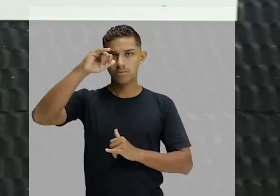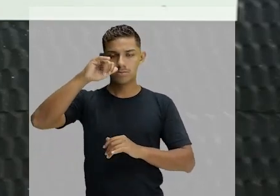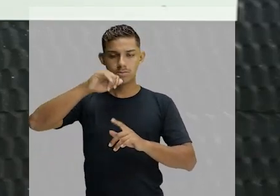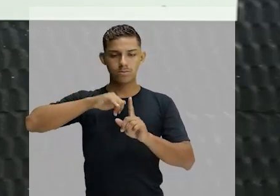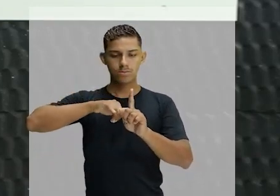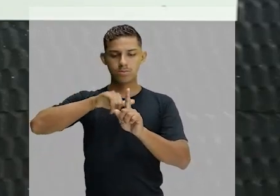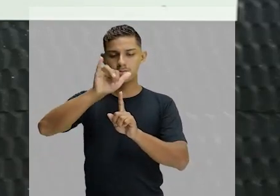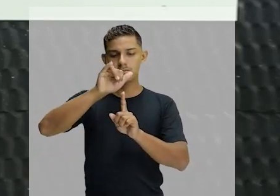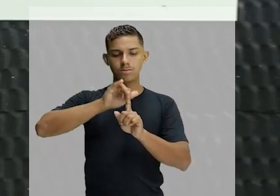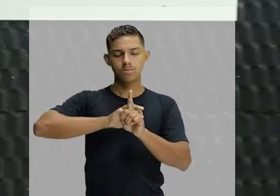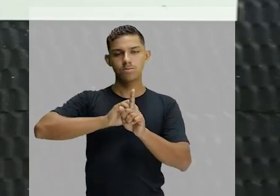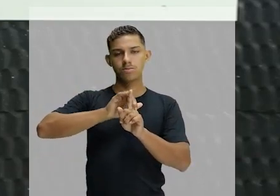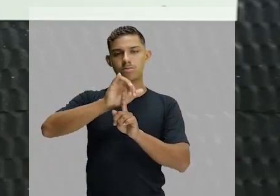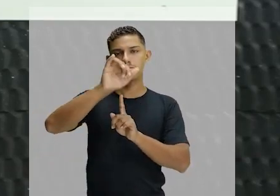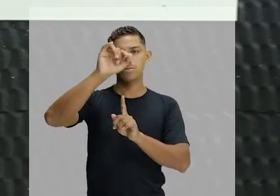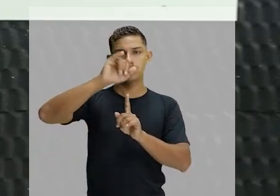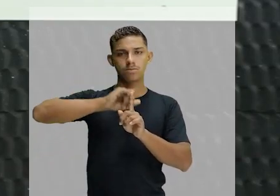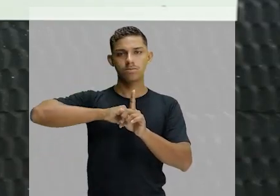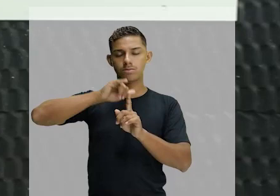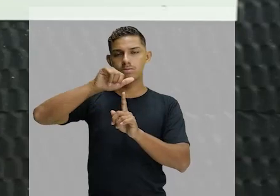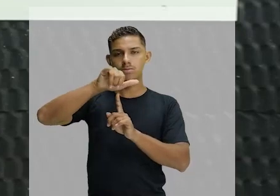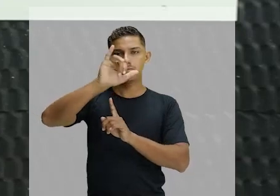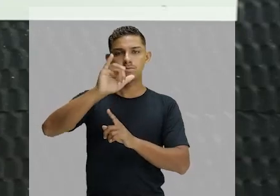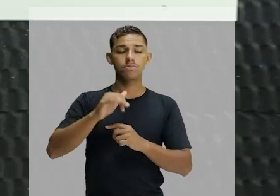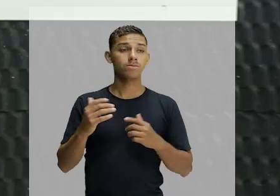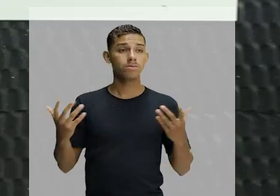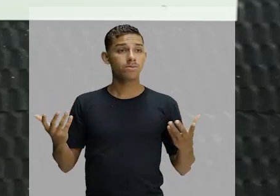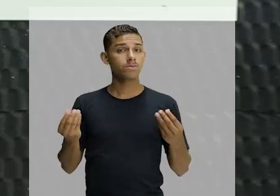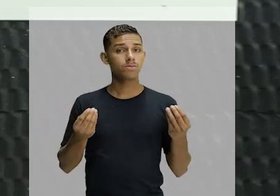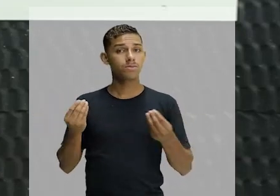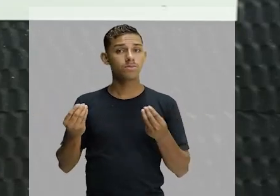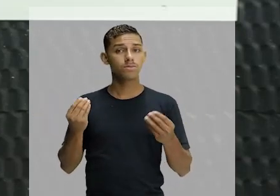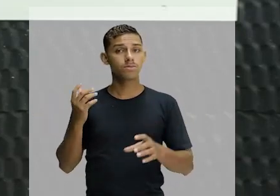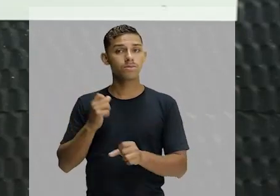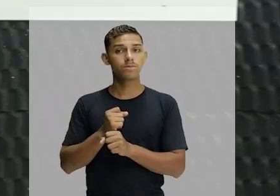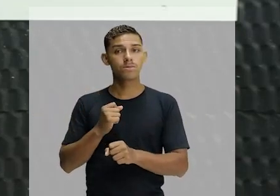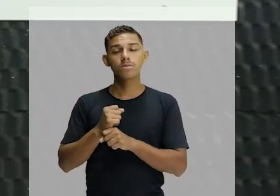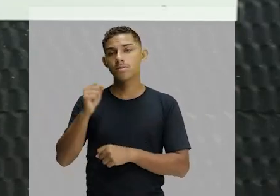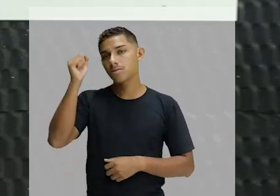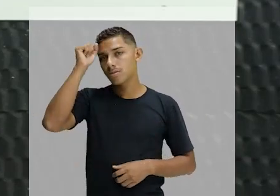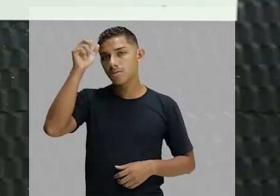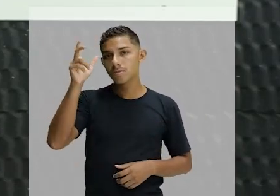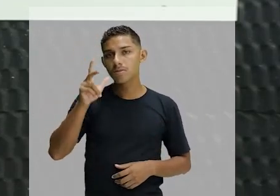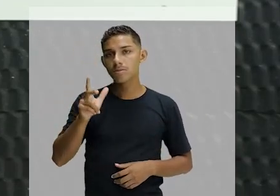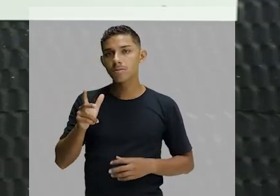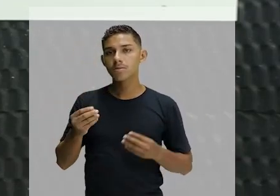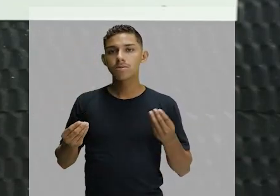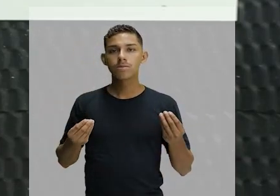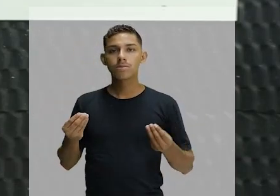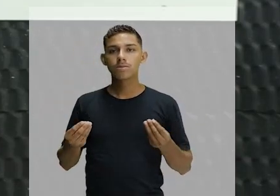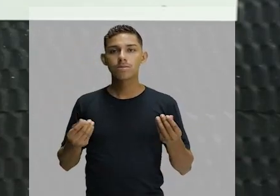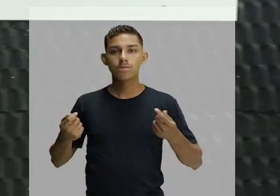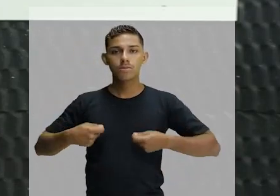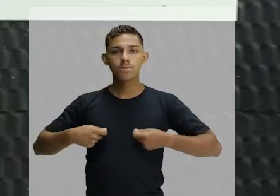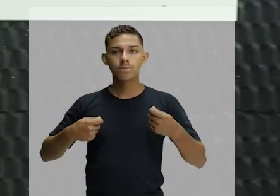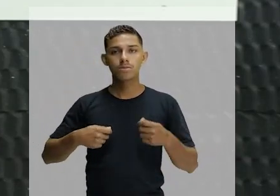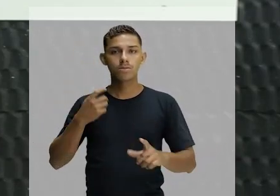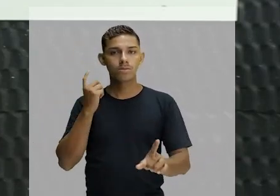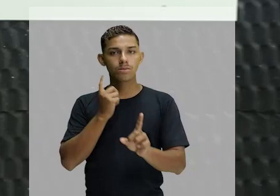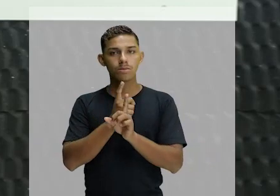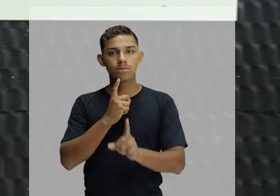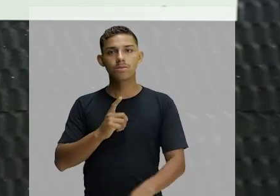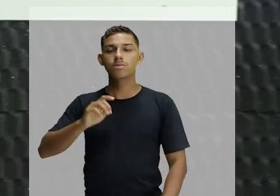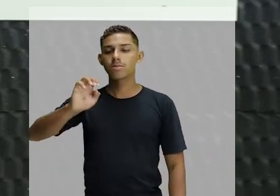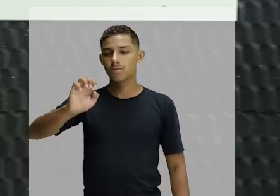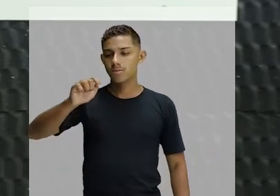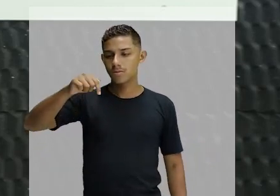Y. O que eu posso fazer nesse caso aqui para encontrar o valor de C? Olha, eu preciso encontrar as